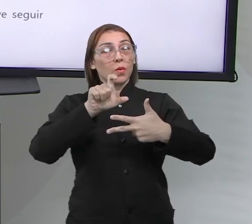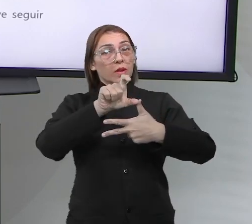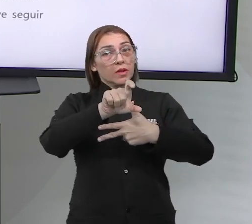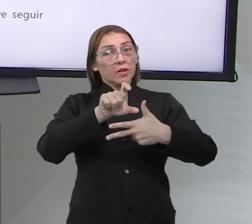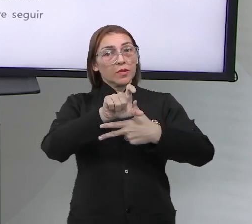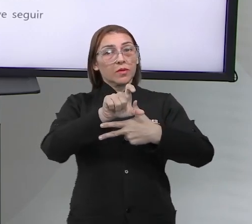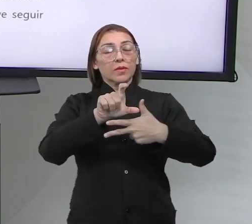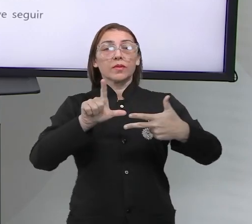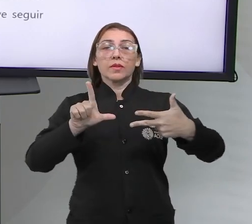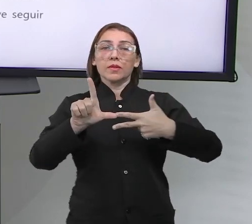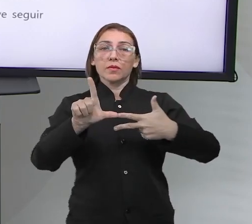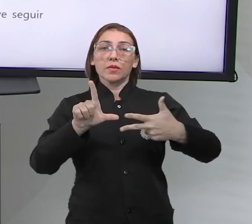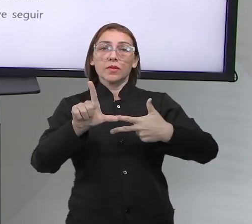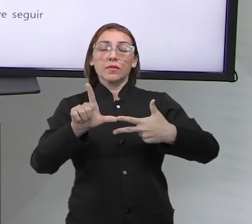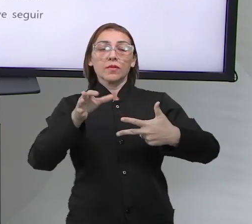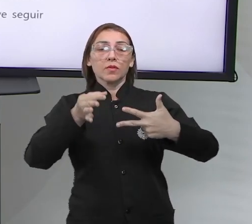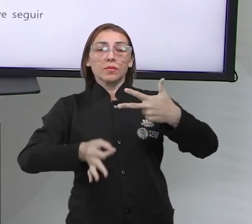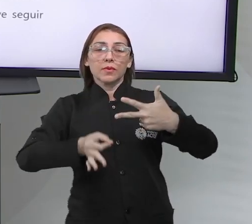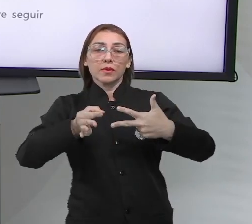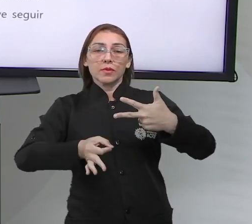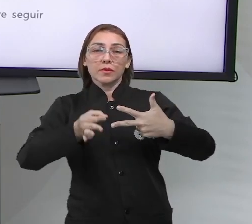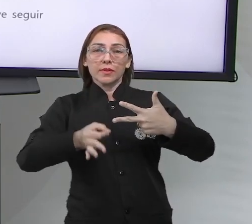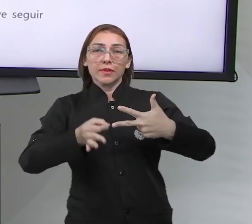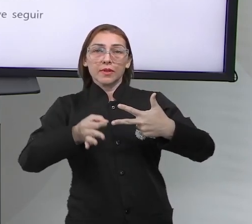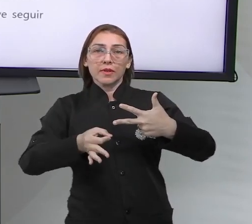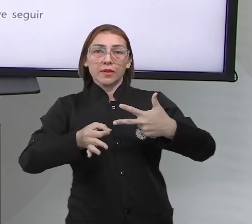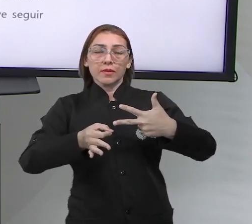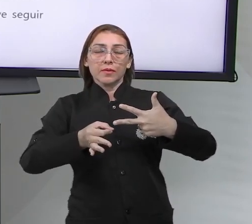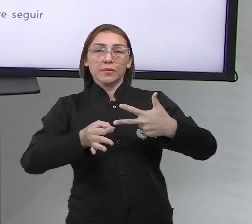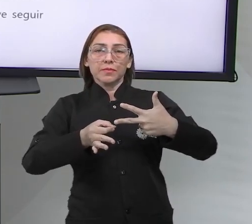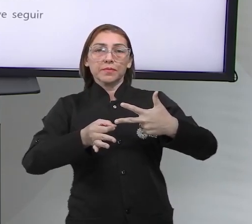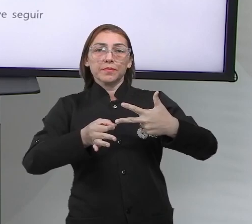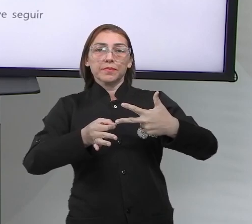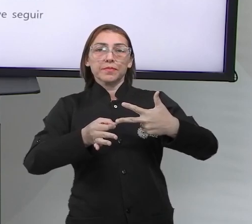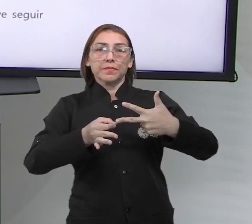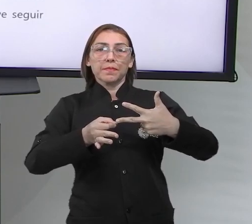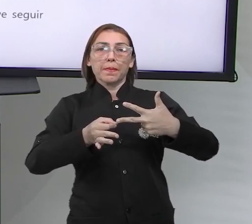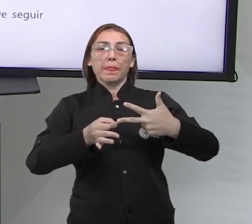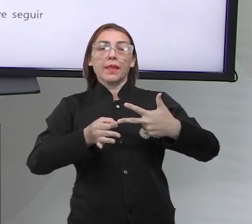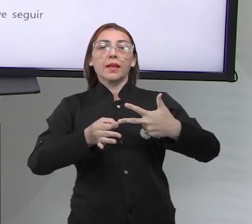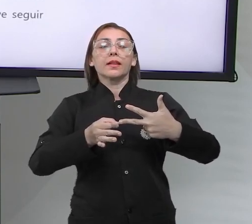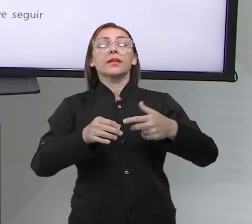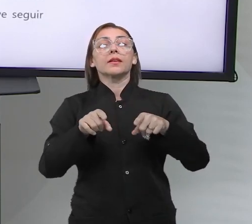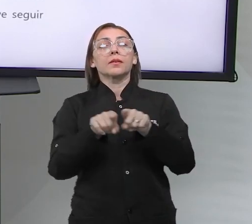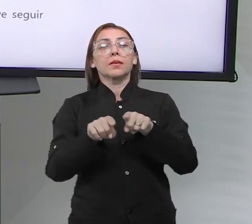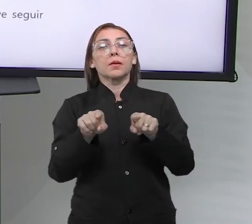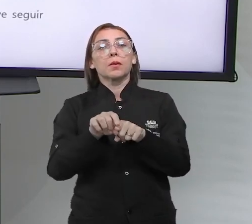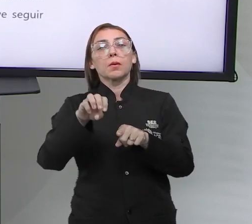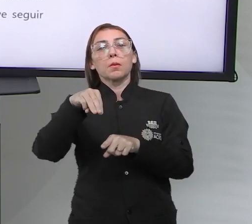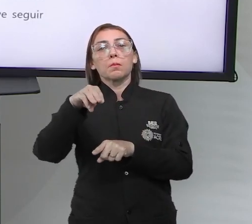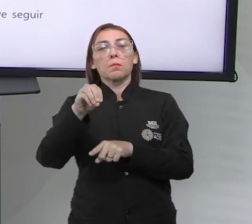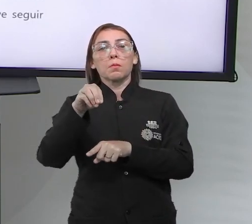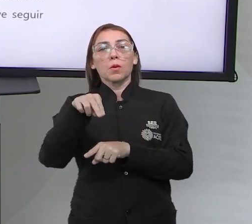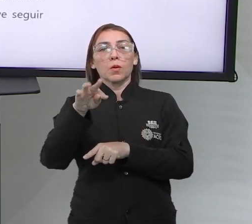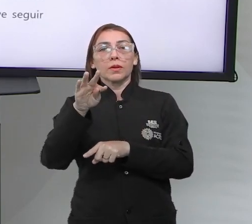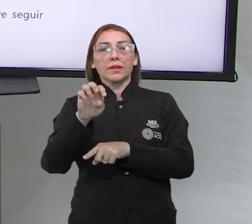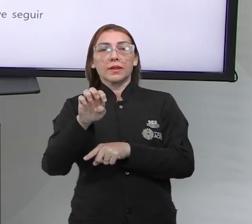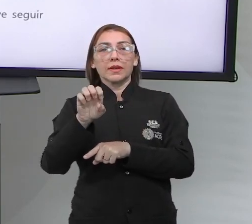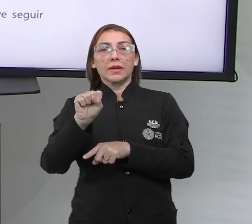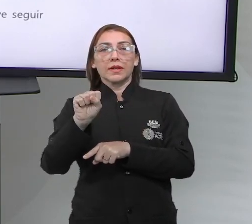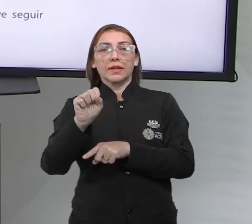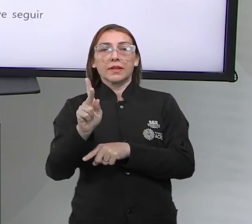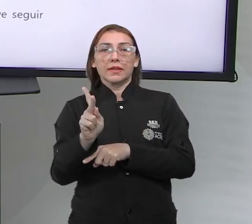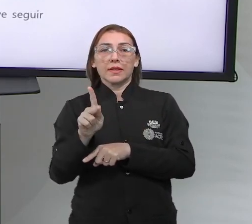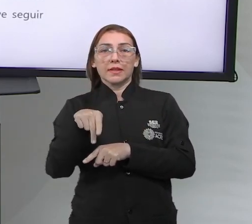O poder legislativo, o poder executivo e o poder judiciário. Montesquieu, na obra O Espírito das